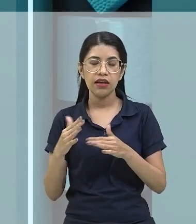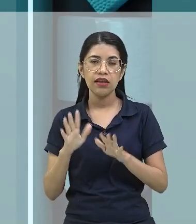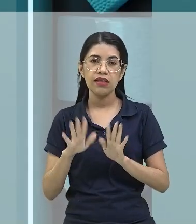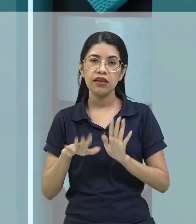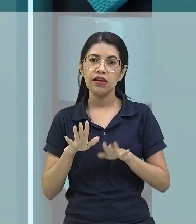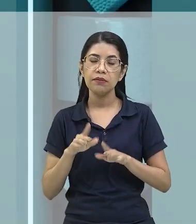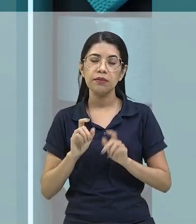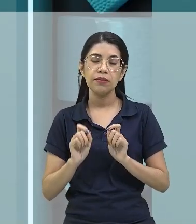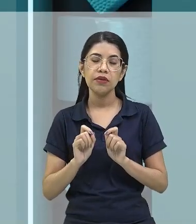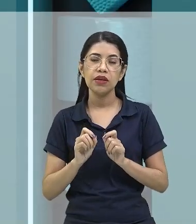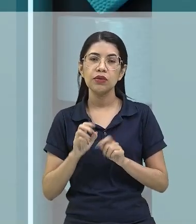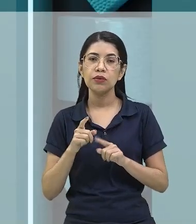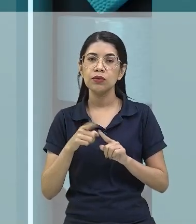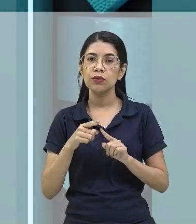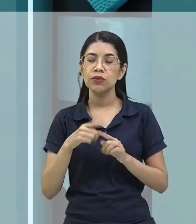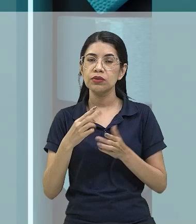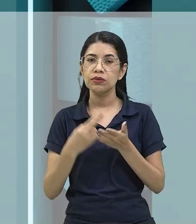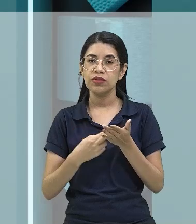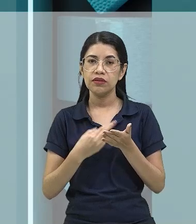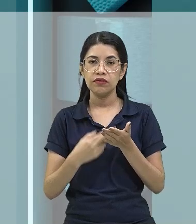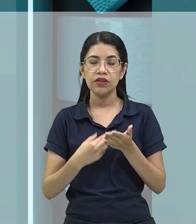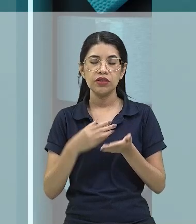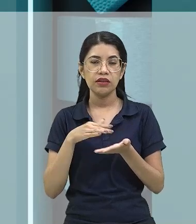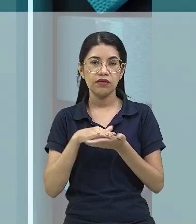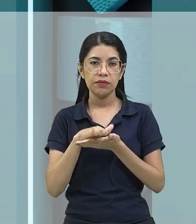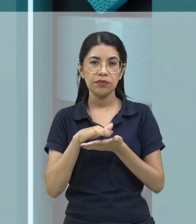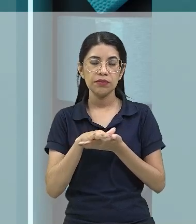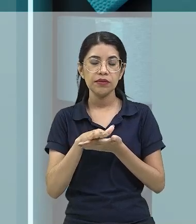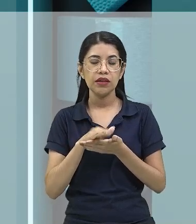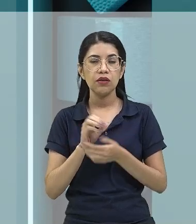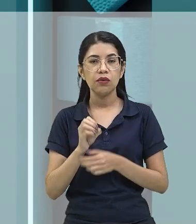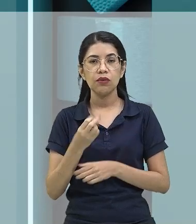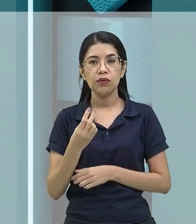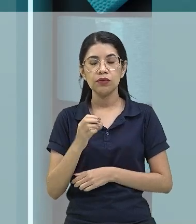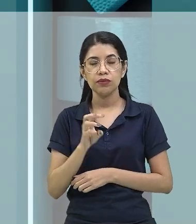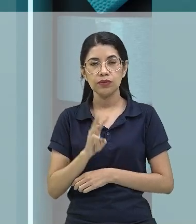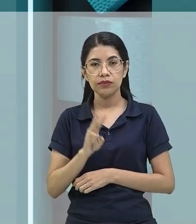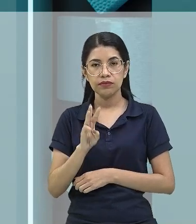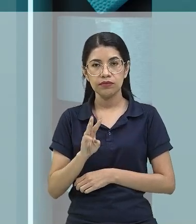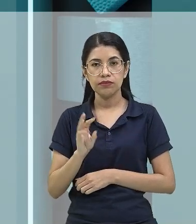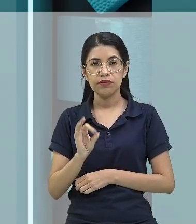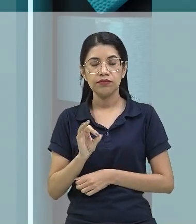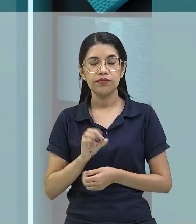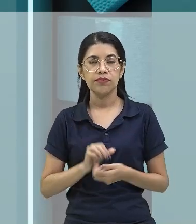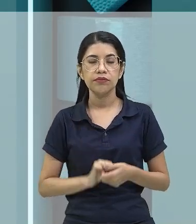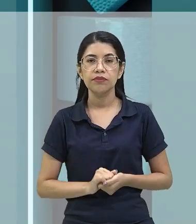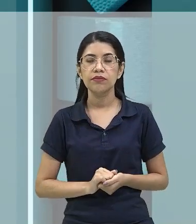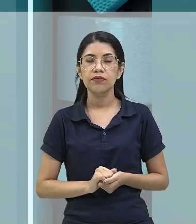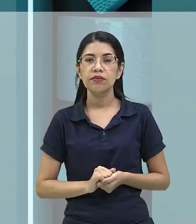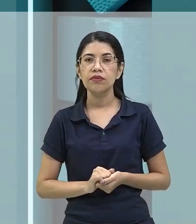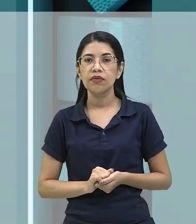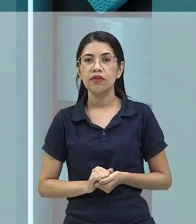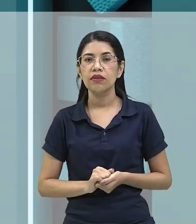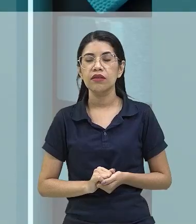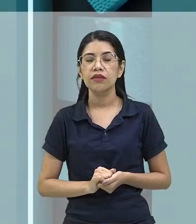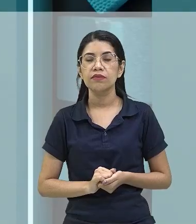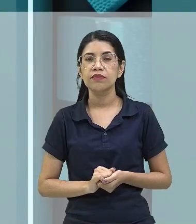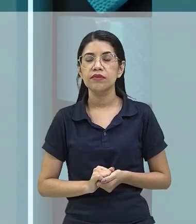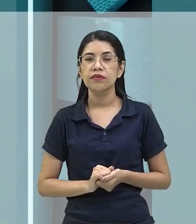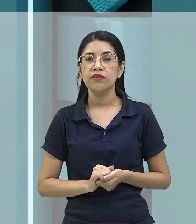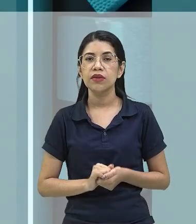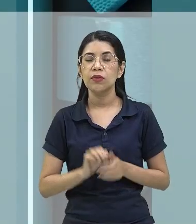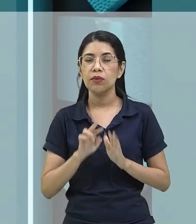muito da revista de onde você vai publicar ou do site que você vai publicar. Então, da ABNT,